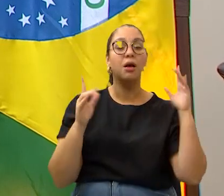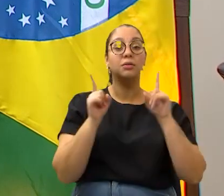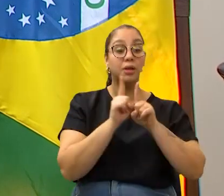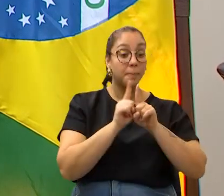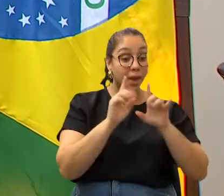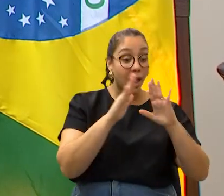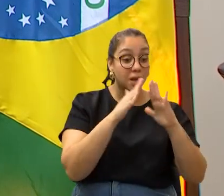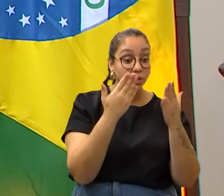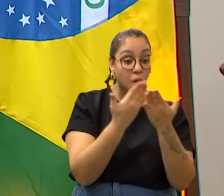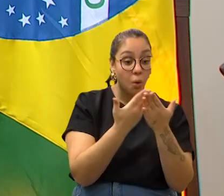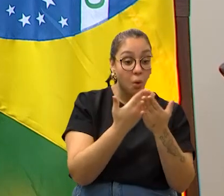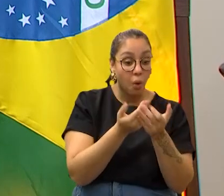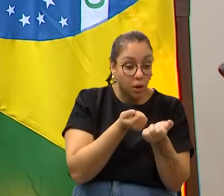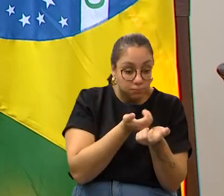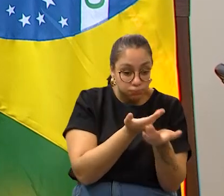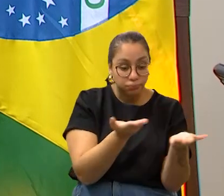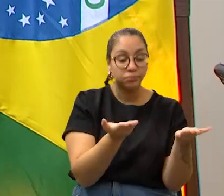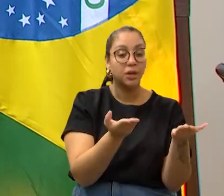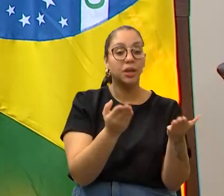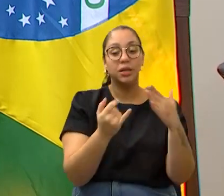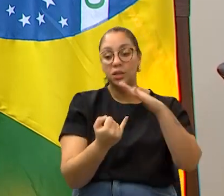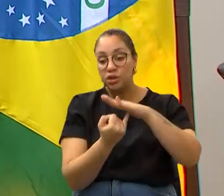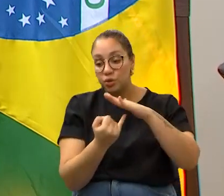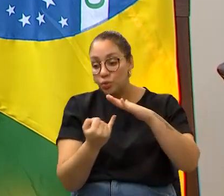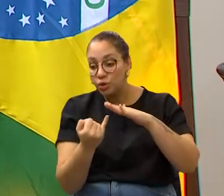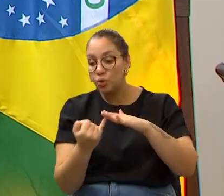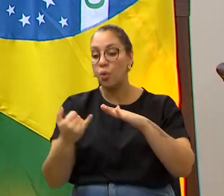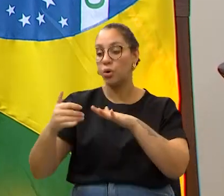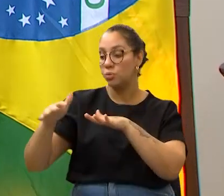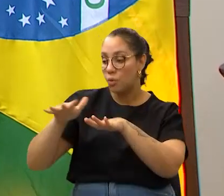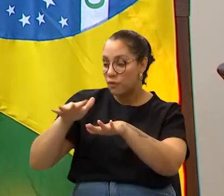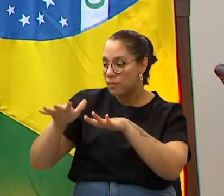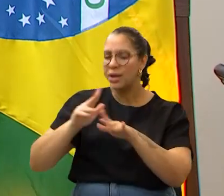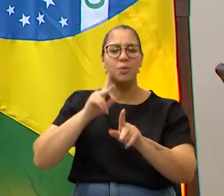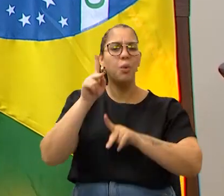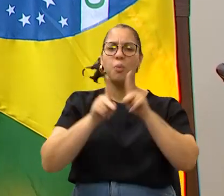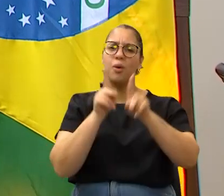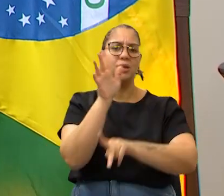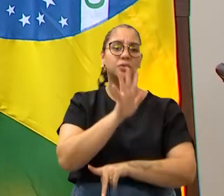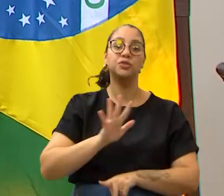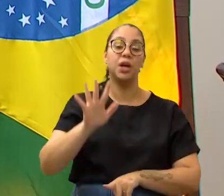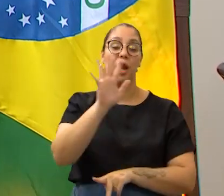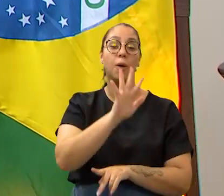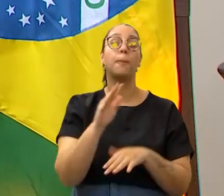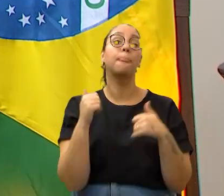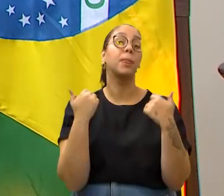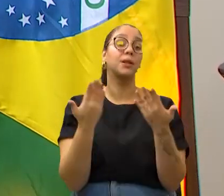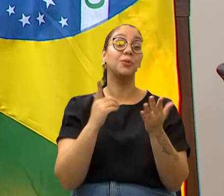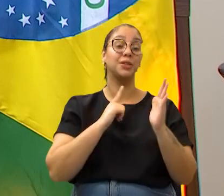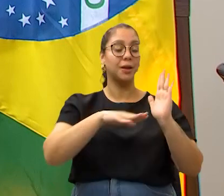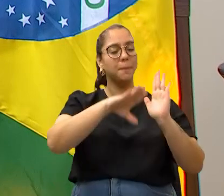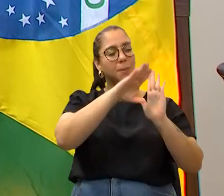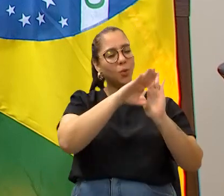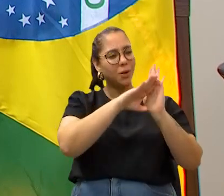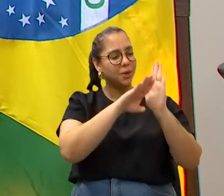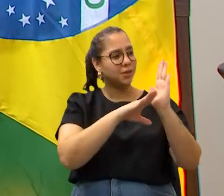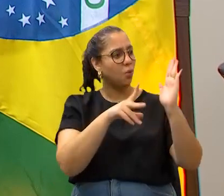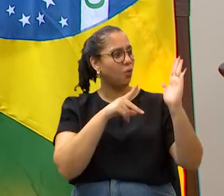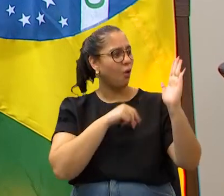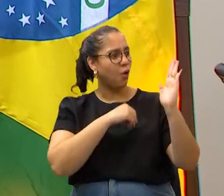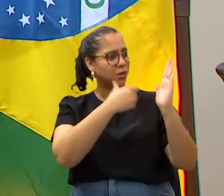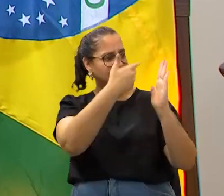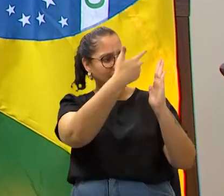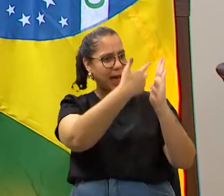para as escolas, para entidades, movimentos, para a população em geral. Então, quando você pega a programação, você vê,